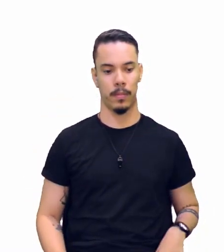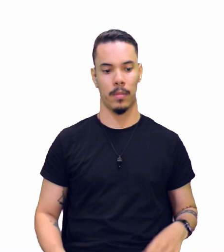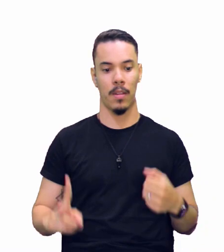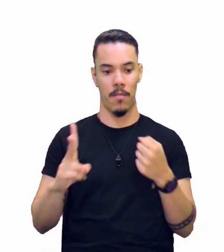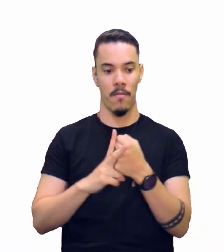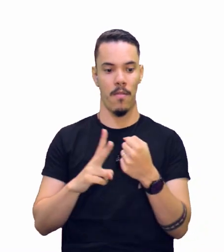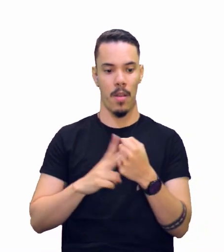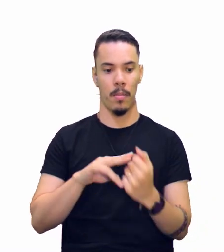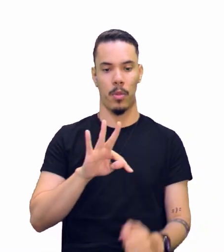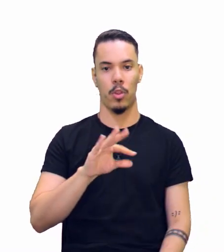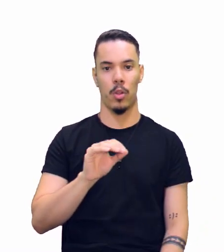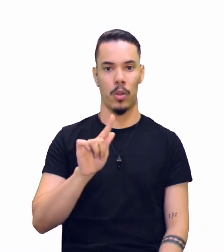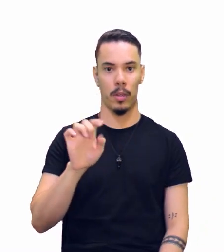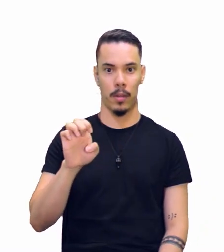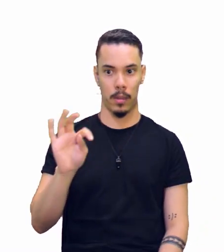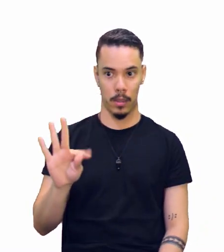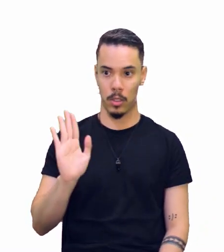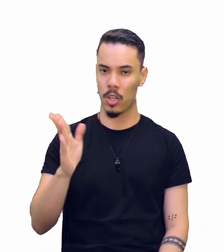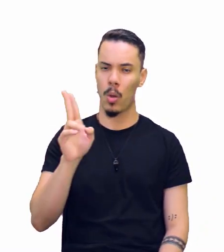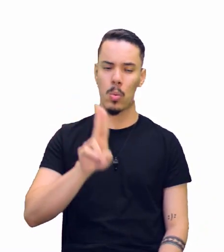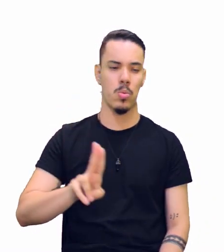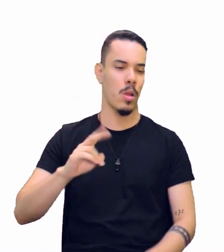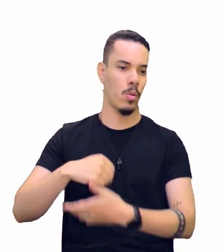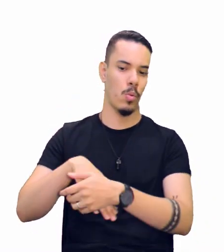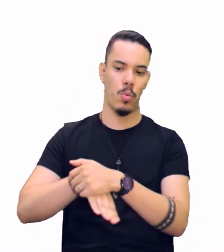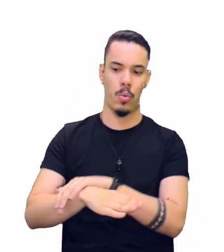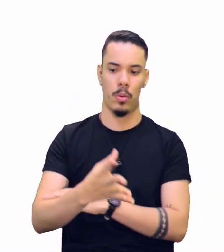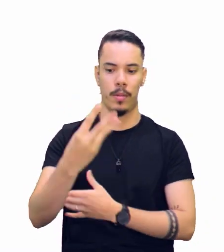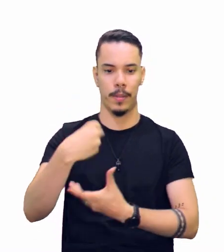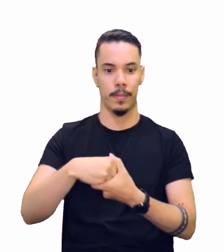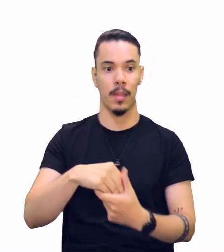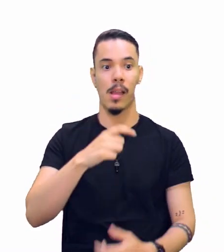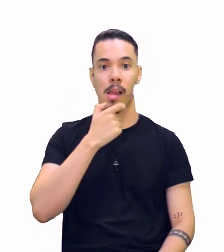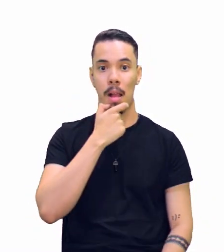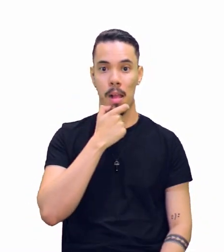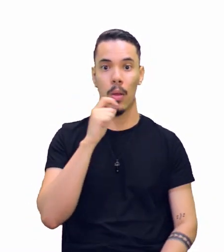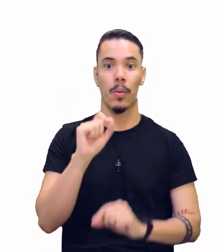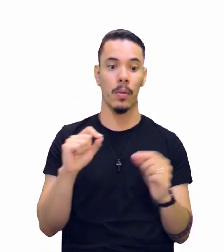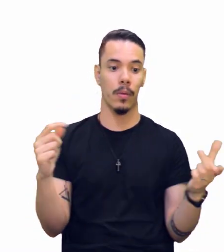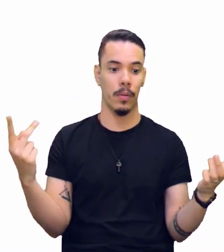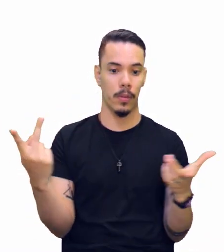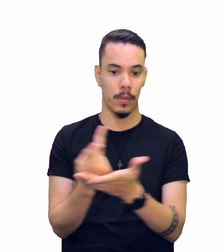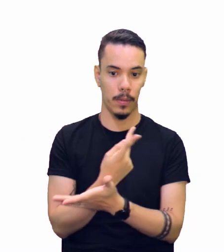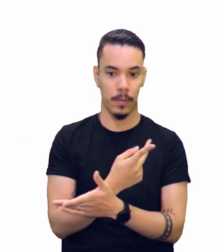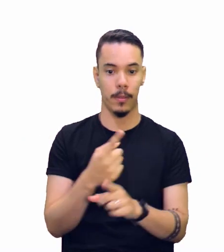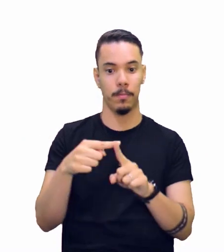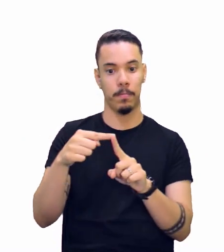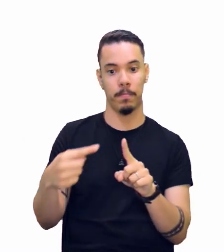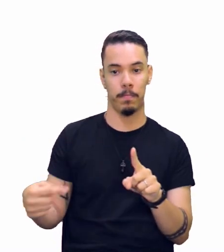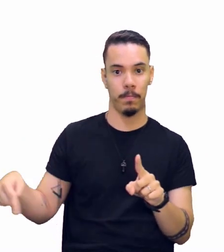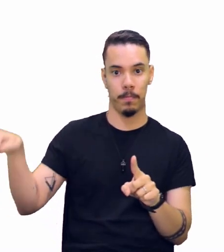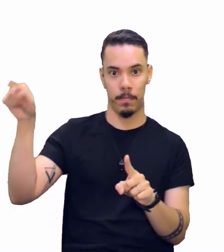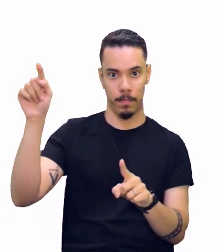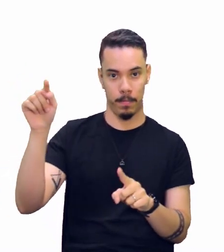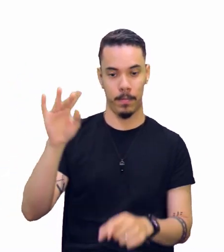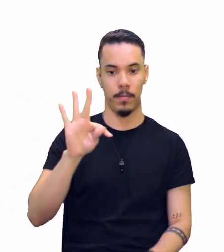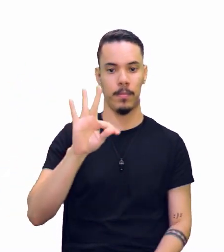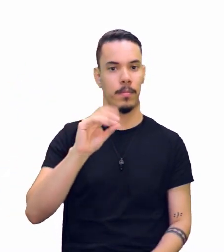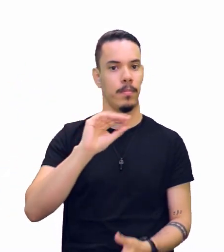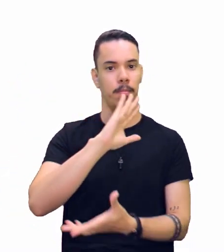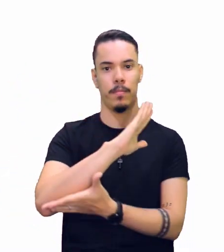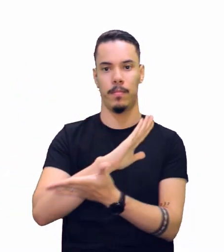verbo monossilábico bem pequenininho, né? Então, o que acontece? Ele foi para lá, perceba, ele foi para lá, o to foi